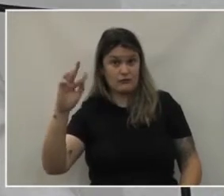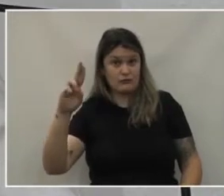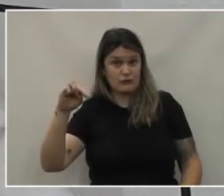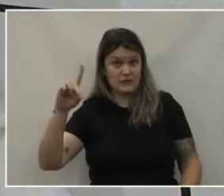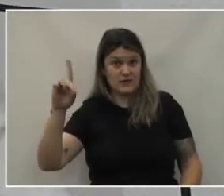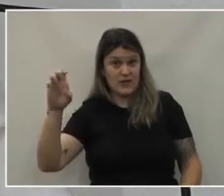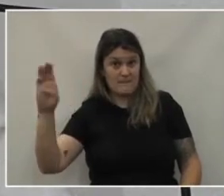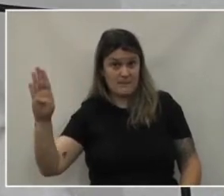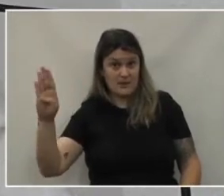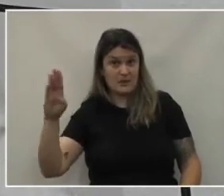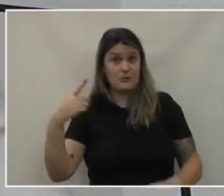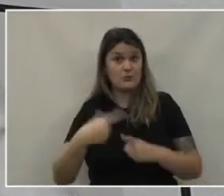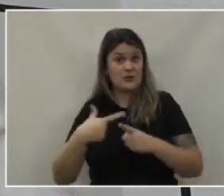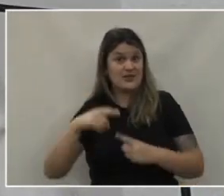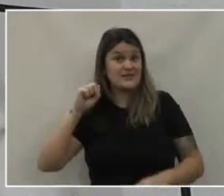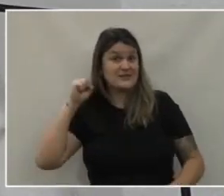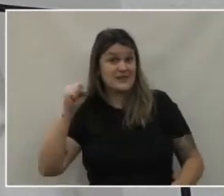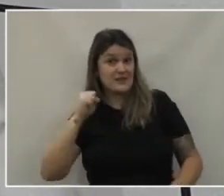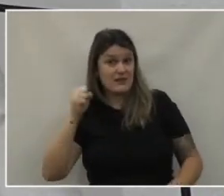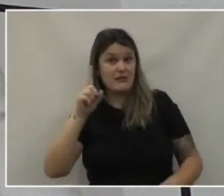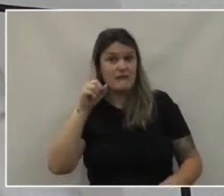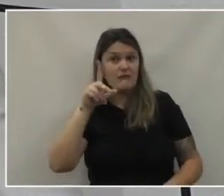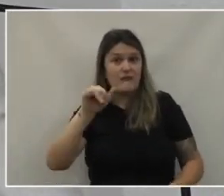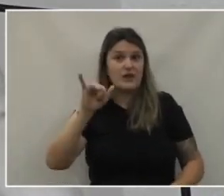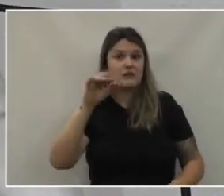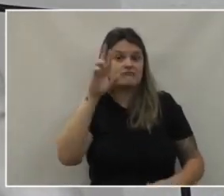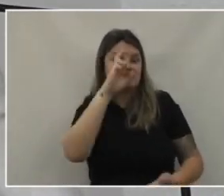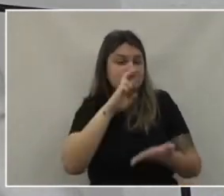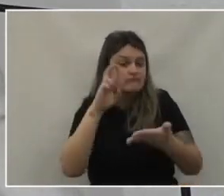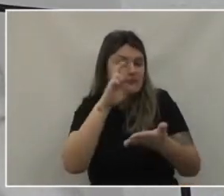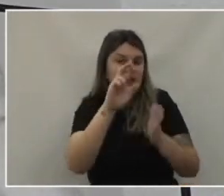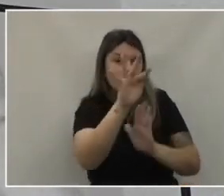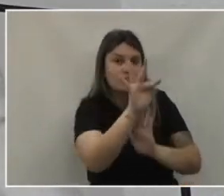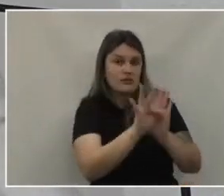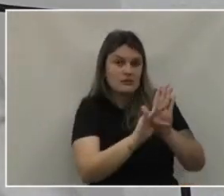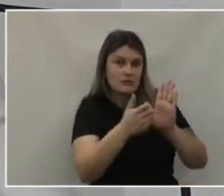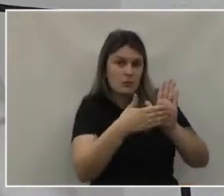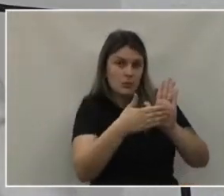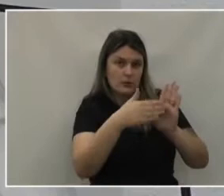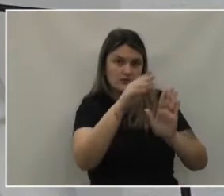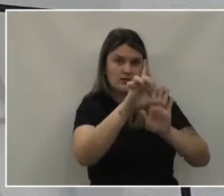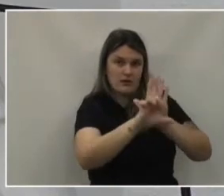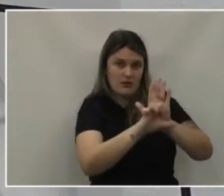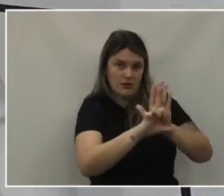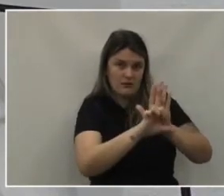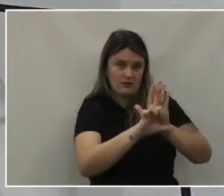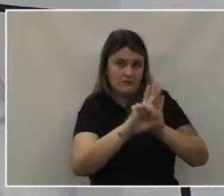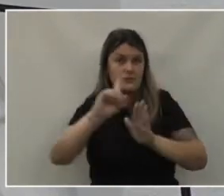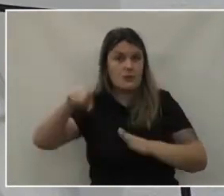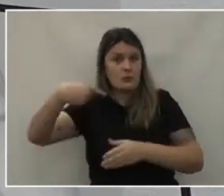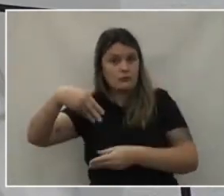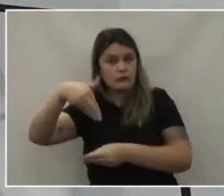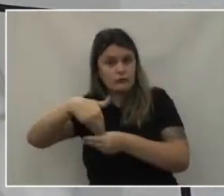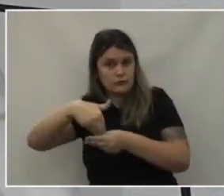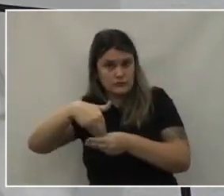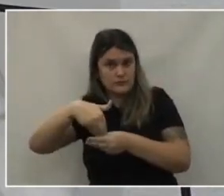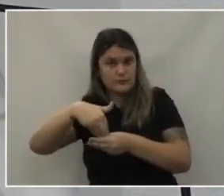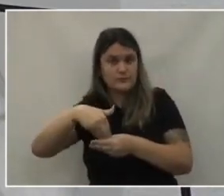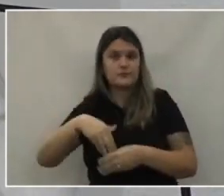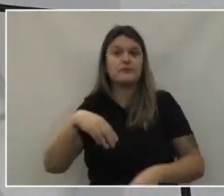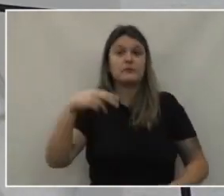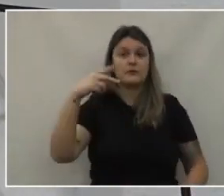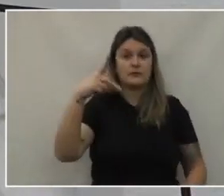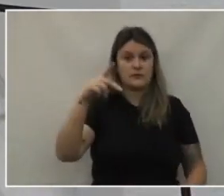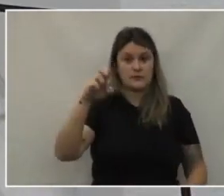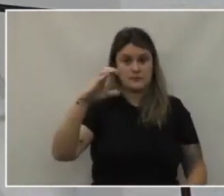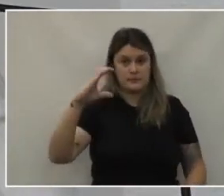o Senado será a casa revisora deste texto, para depois votar a proposta. A PEC que